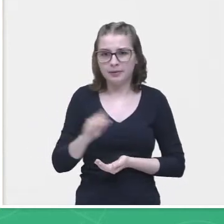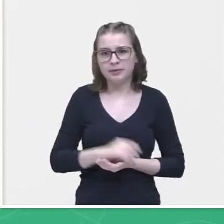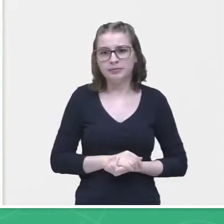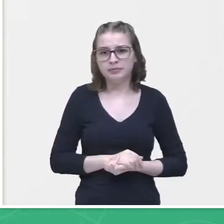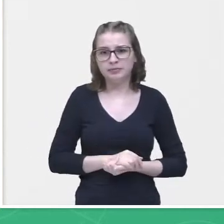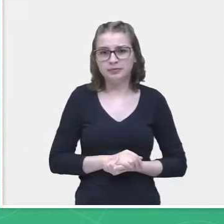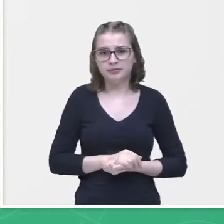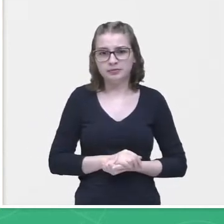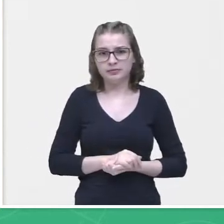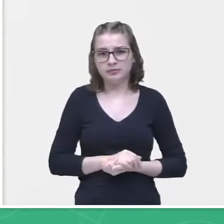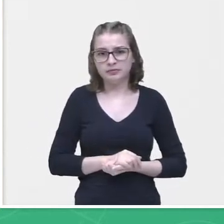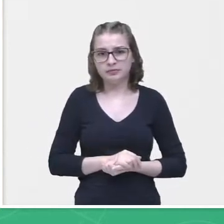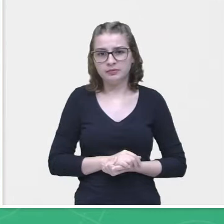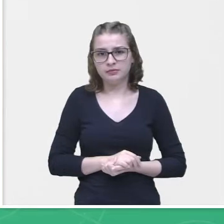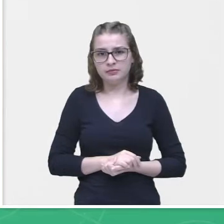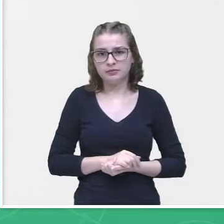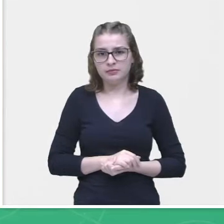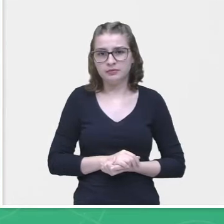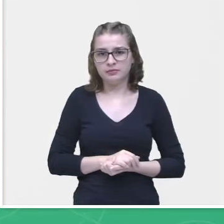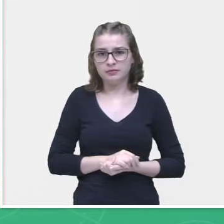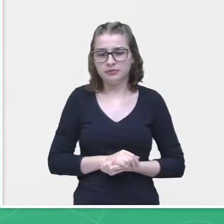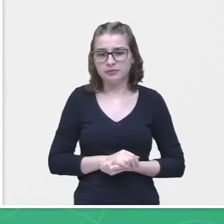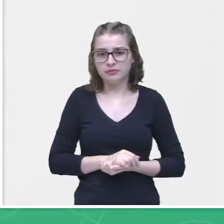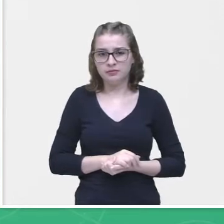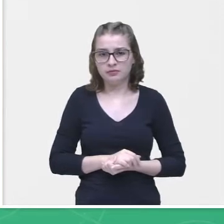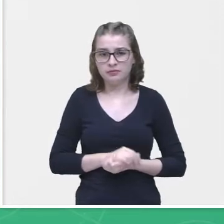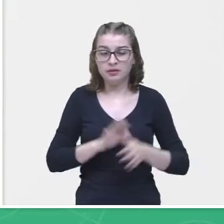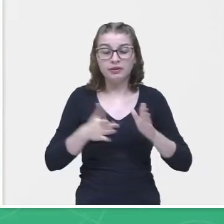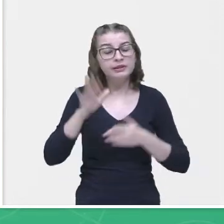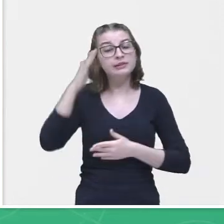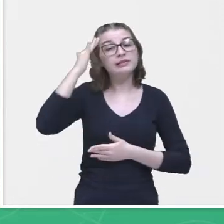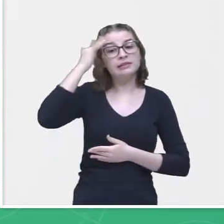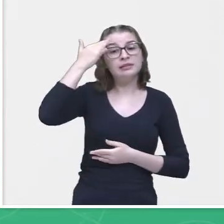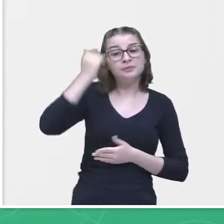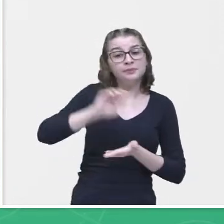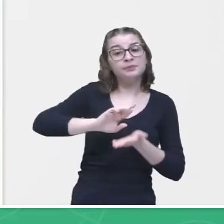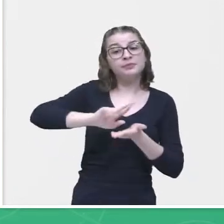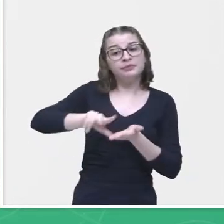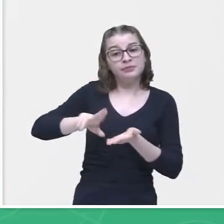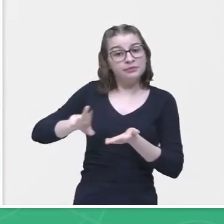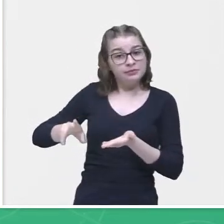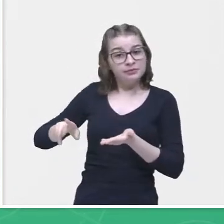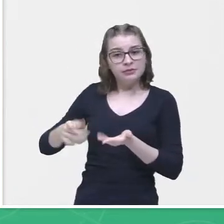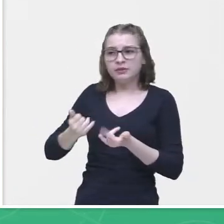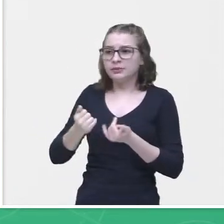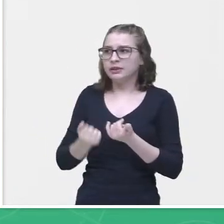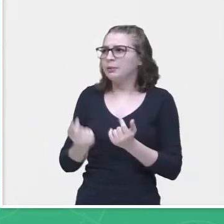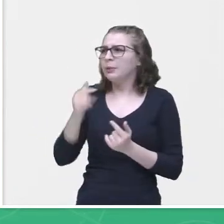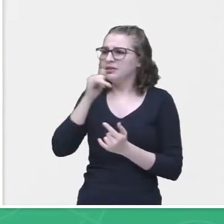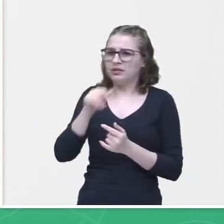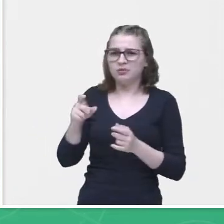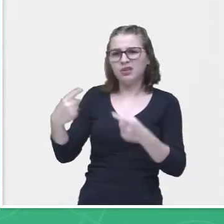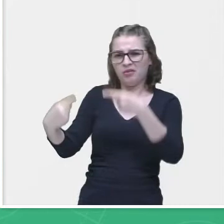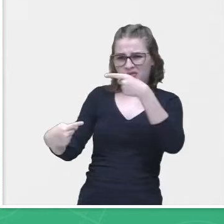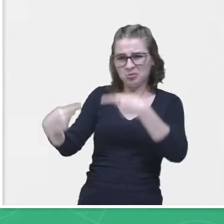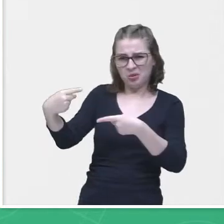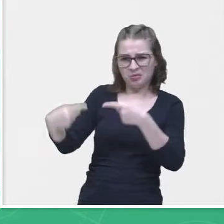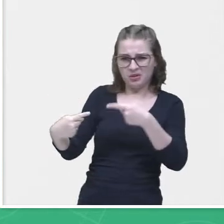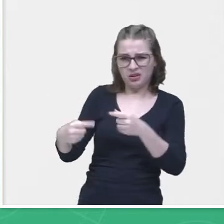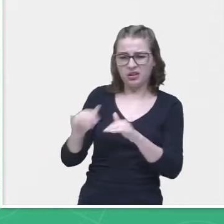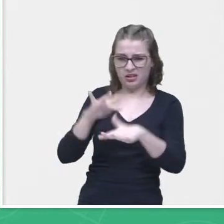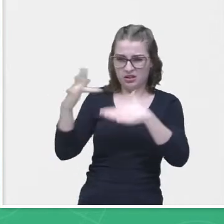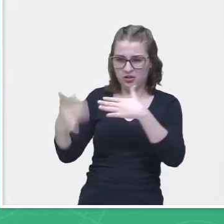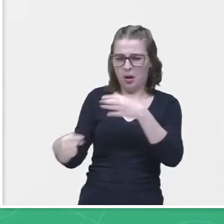Podemos ver de forma diferente, né? Interpretações diferentes, até mesmo uma briga se gerou ali nas redes